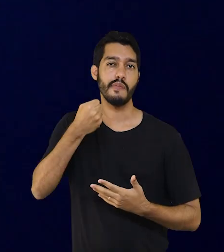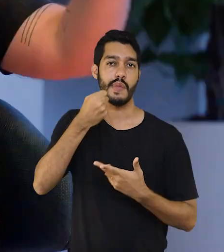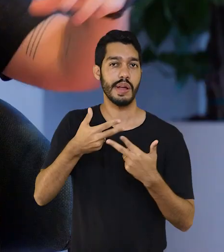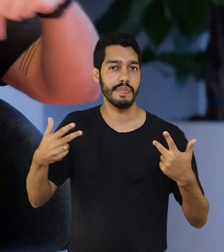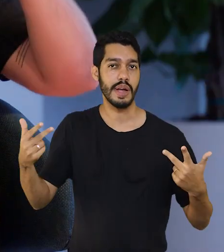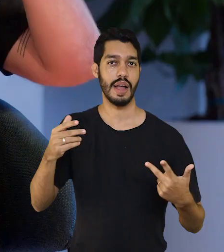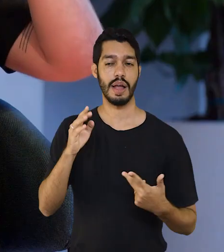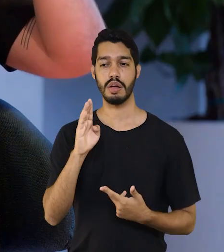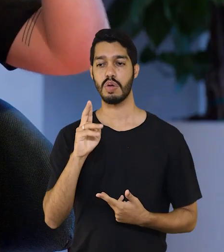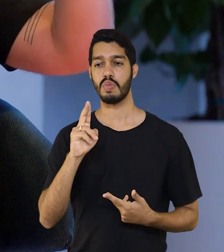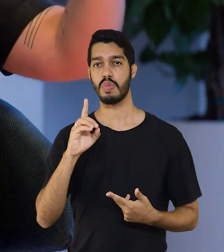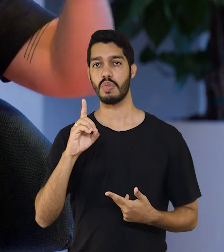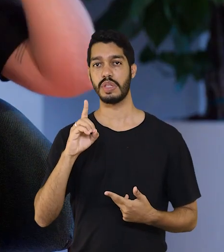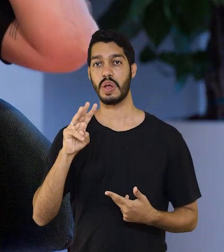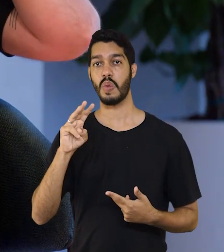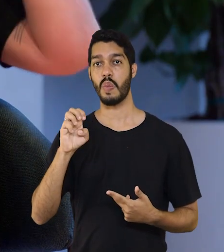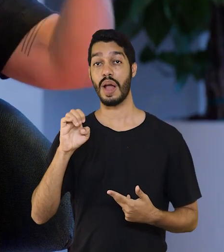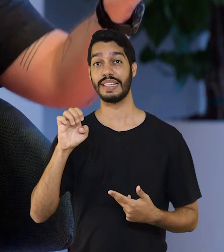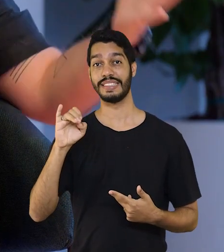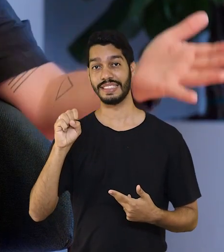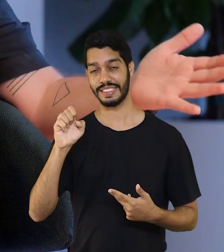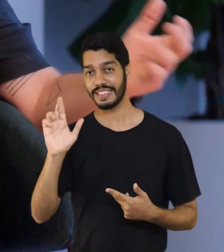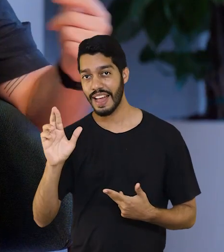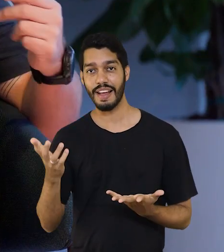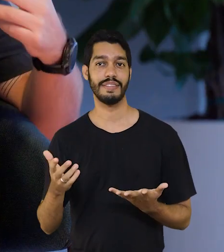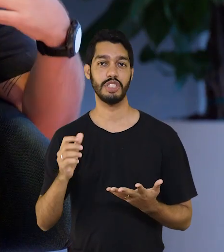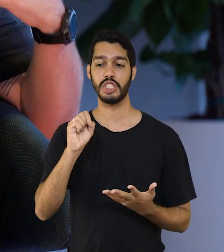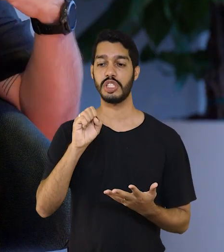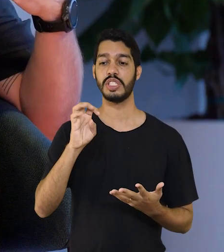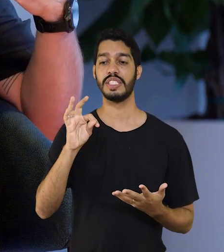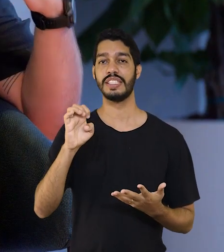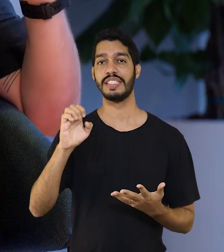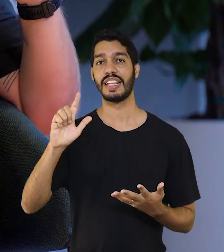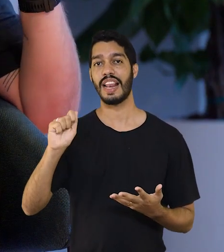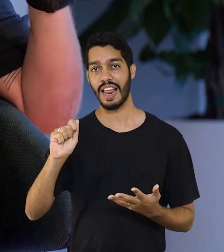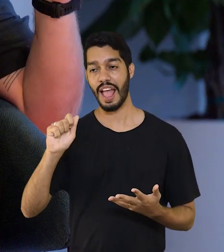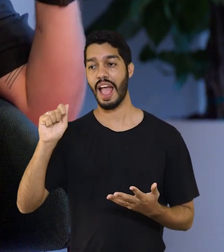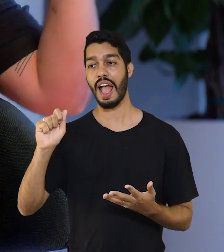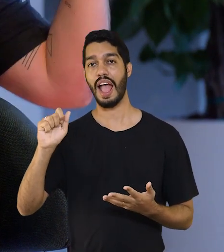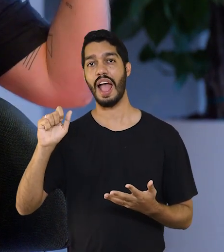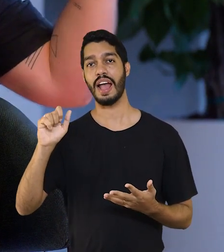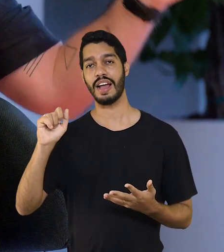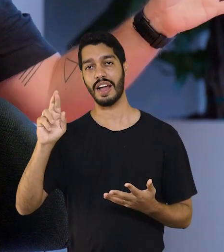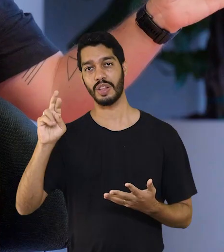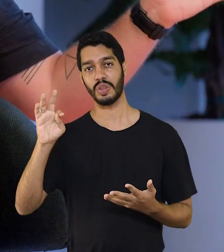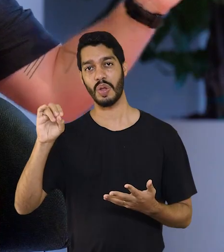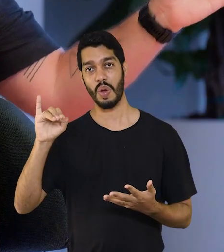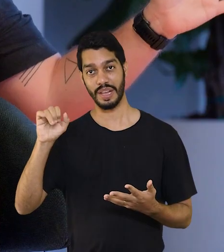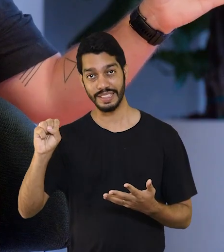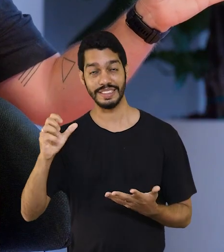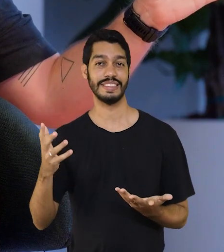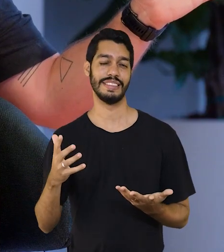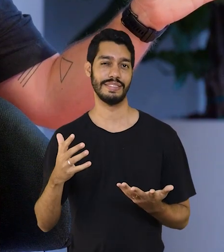Budweiser, Stella Artois, enfim, Corona, marcas que vocês conhecem. Então, antes da Win, esse era o tempo entre.